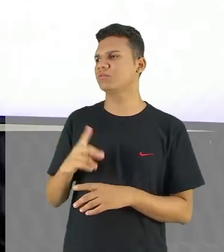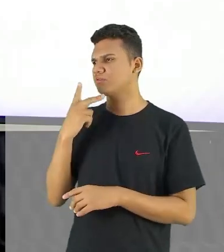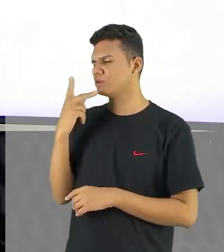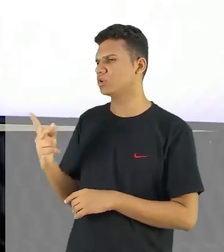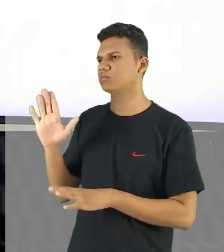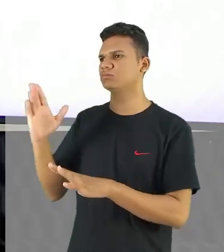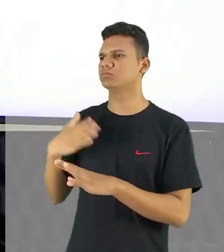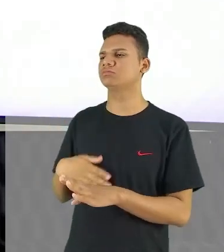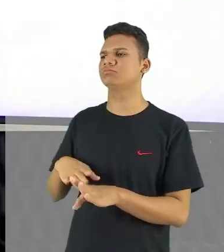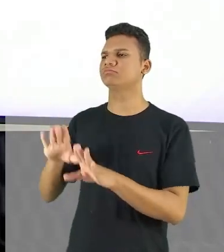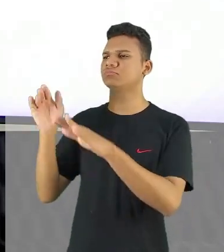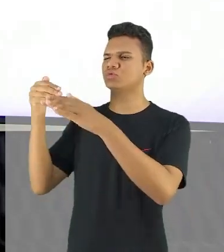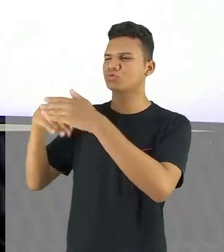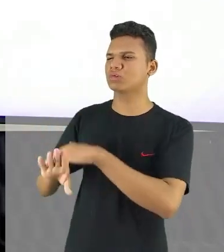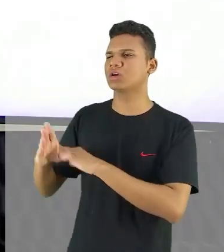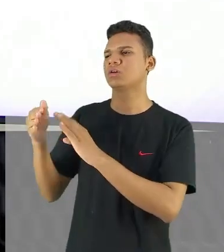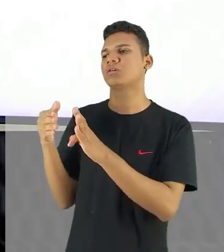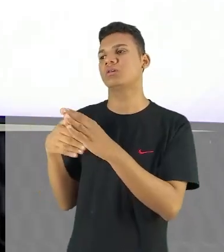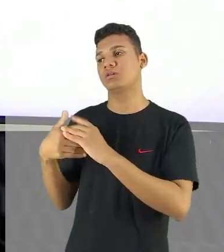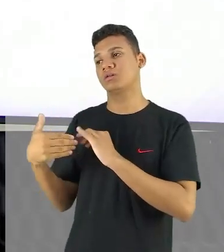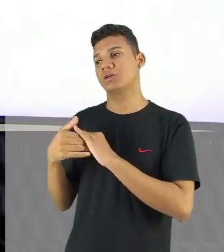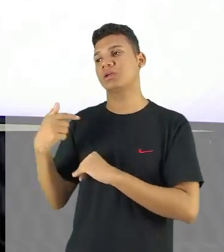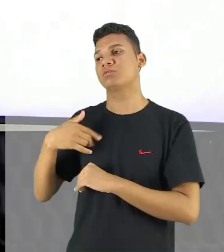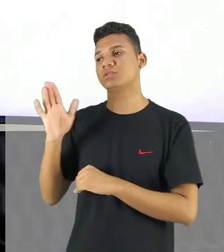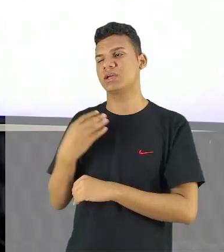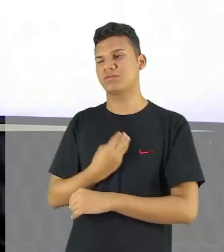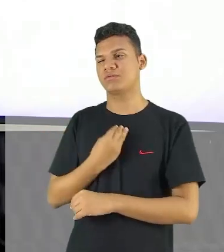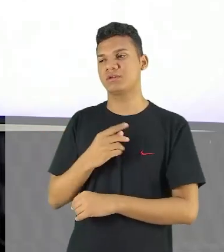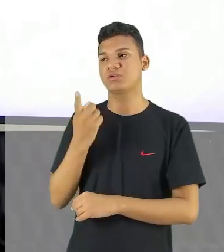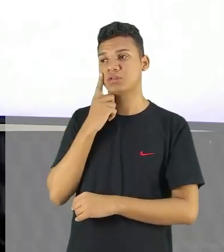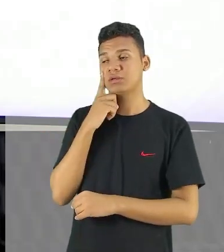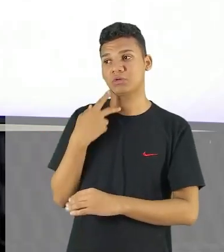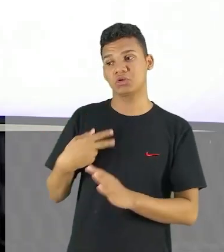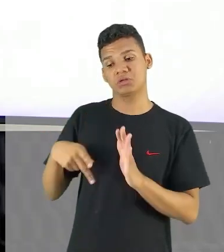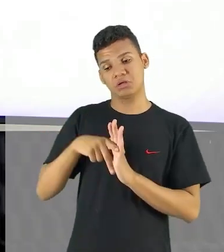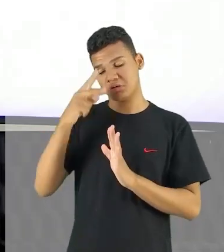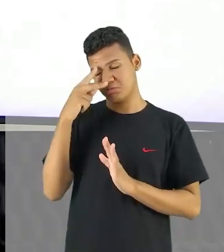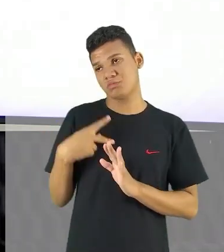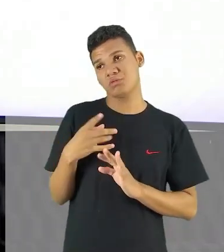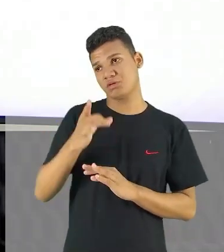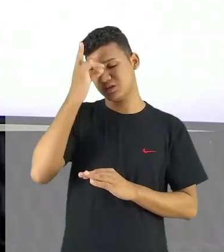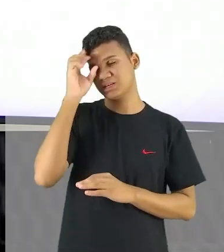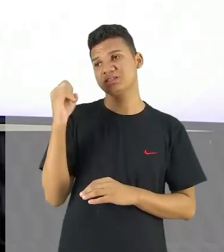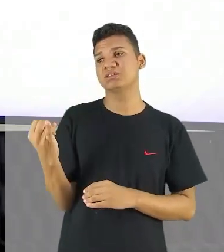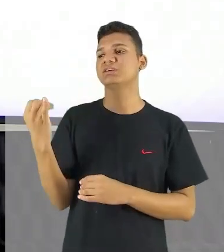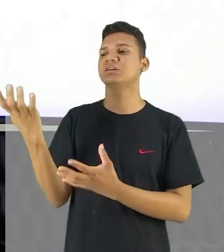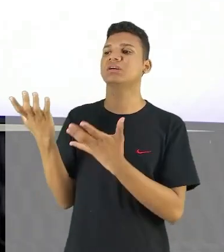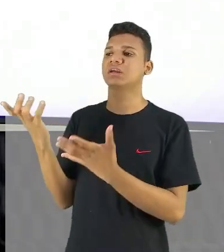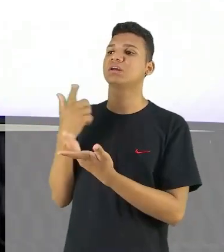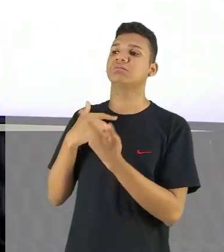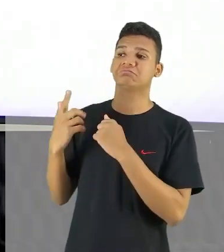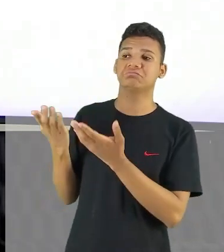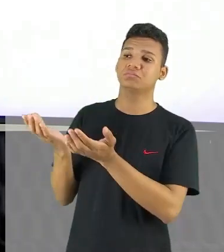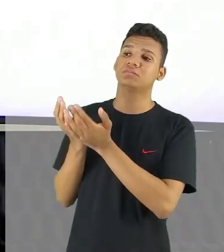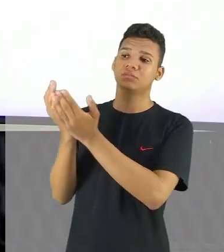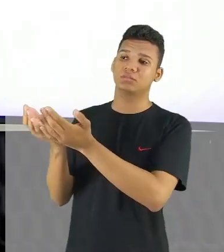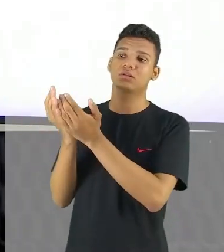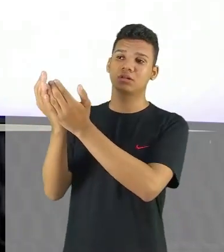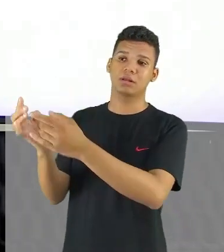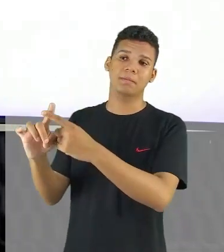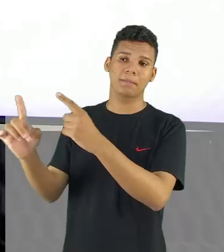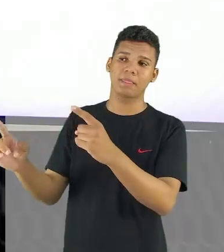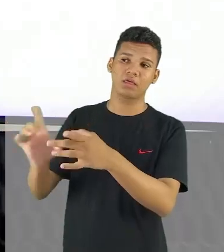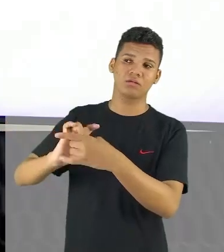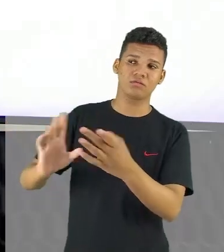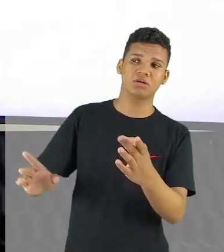conselhos. Já vivi mais que o senhor, tenho também minhas ideias. Se quer ir num barco a motor, ainda está